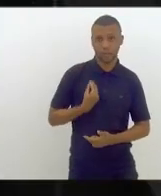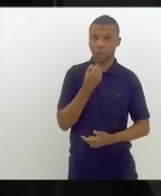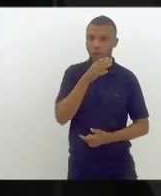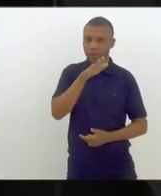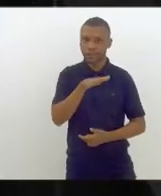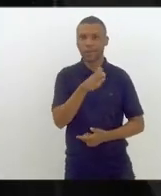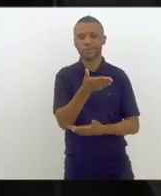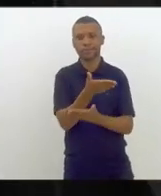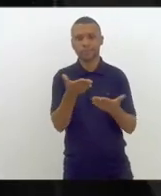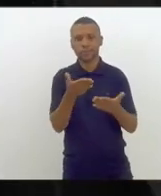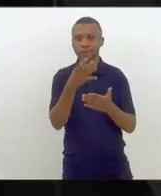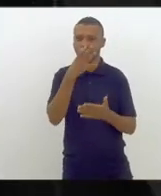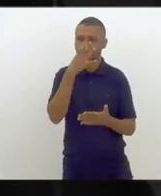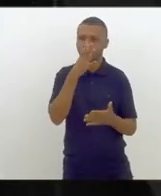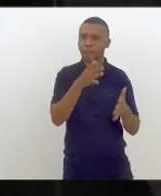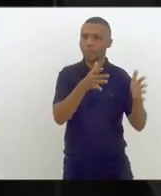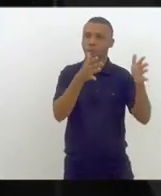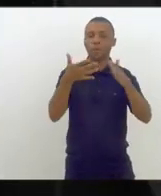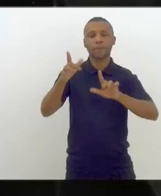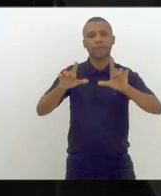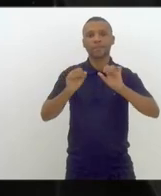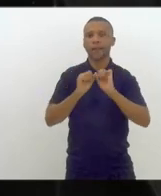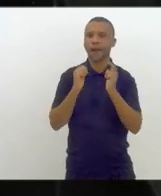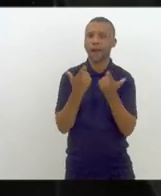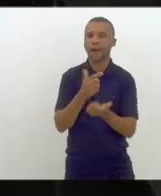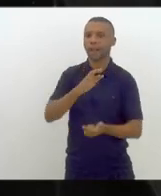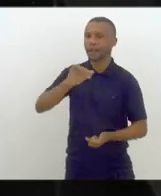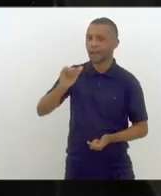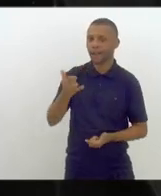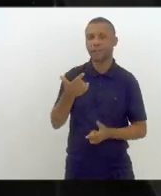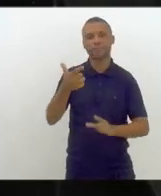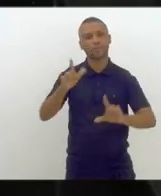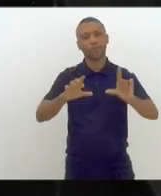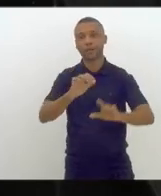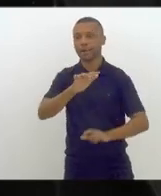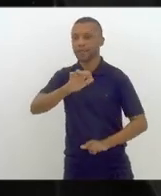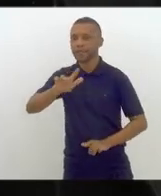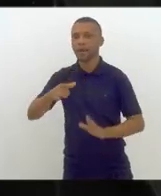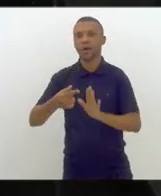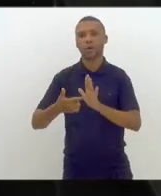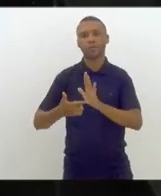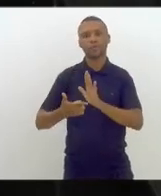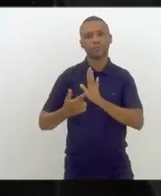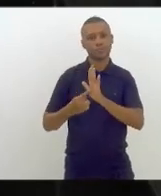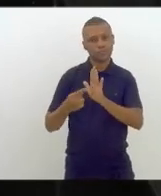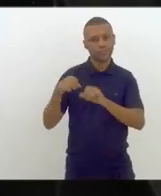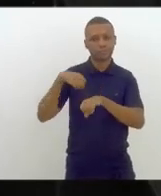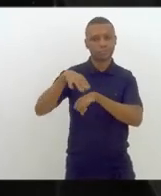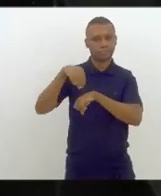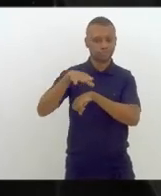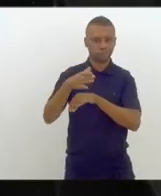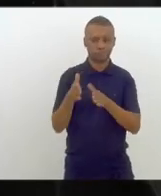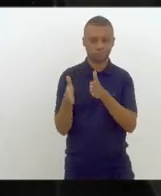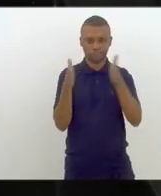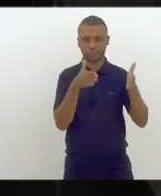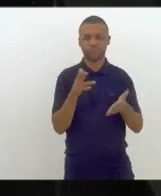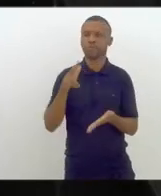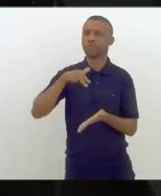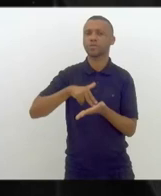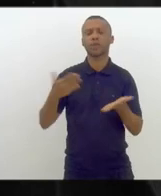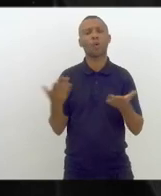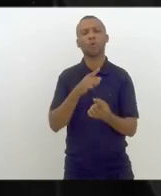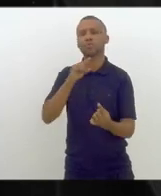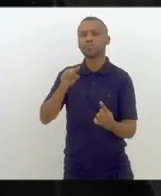a todos que nos assistem pela TV Alerj e pelos demais canais de transmissão. Vindo aqui hoje, presidente,